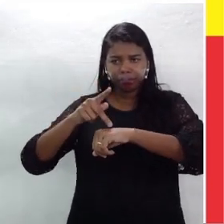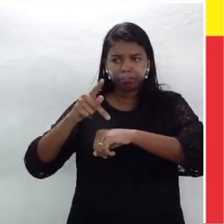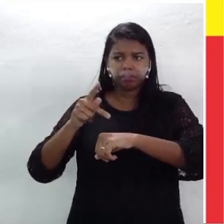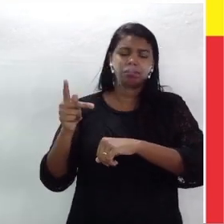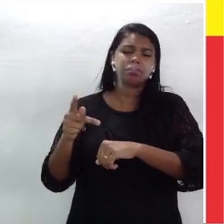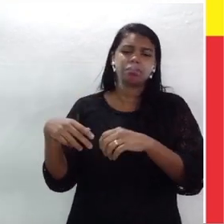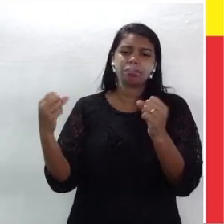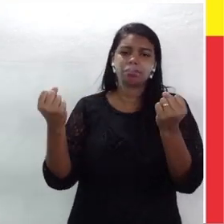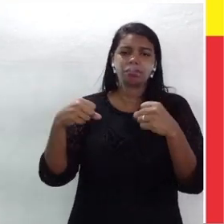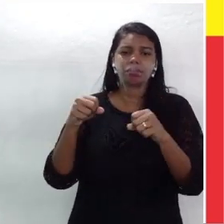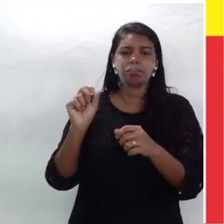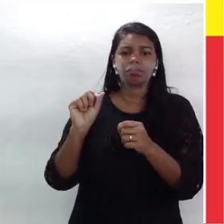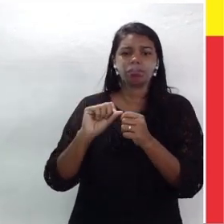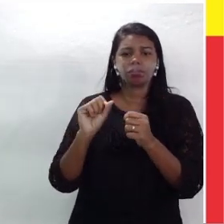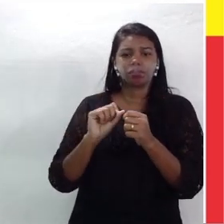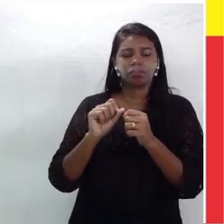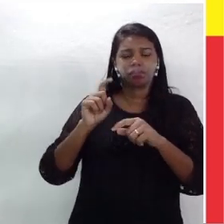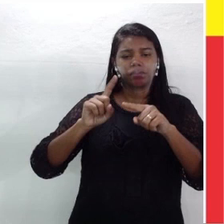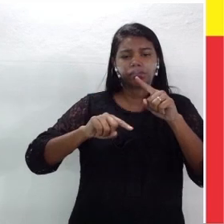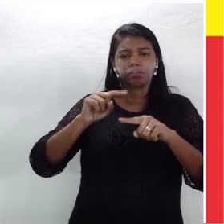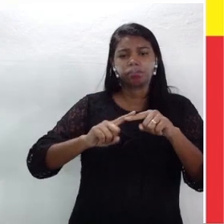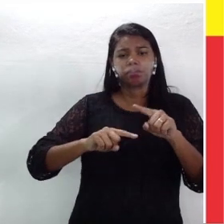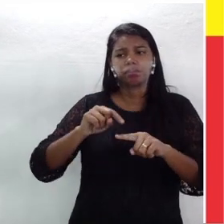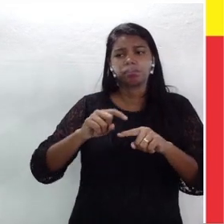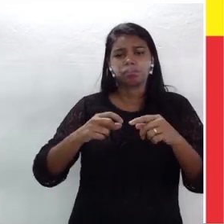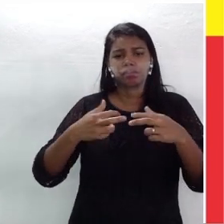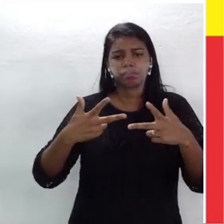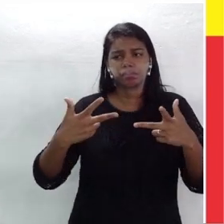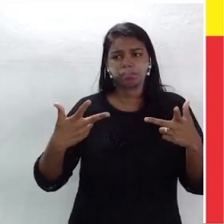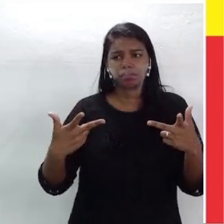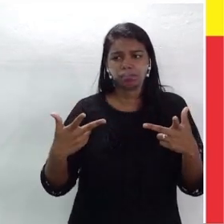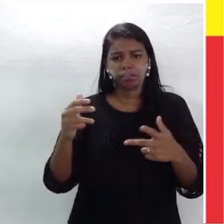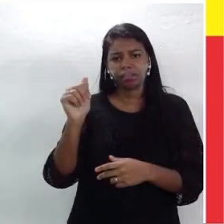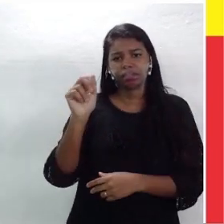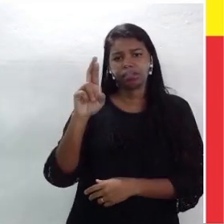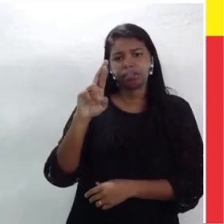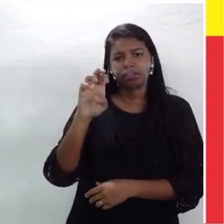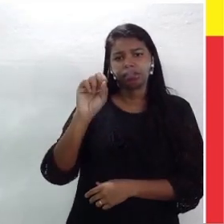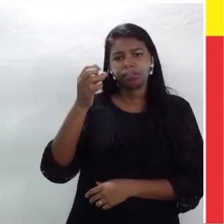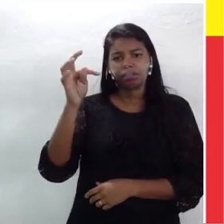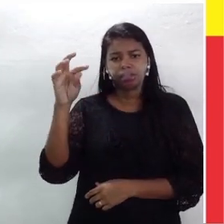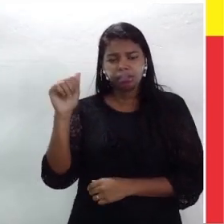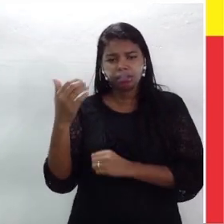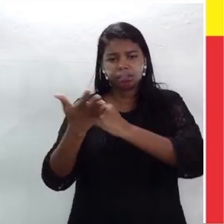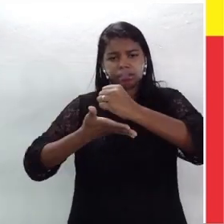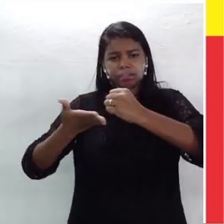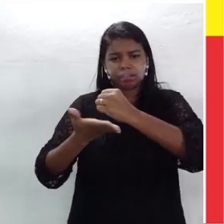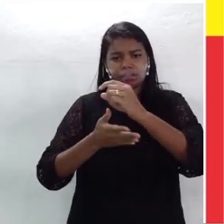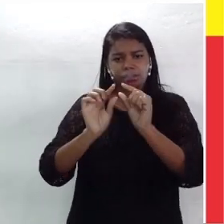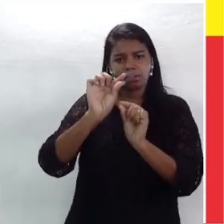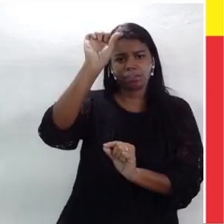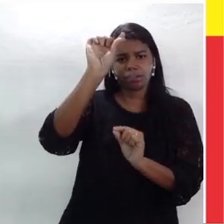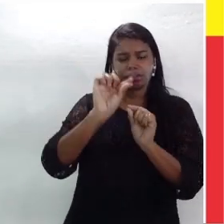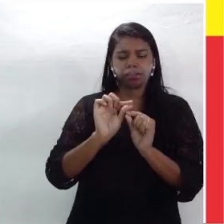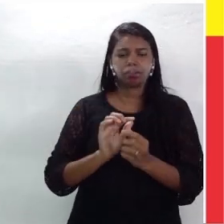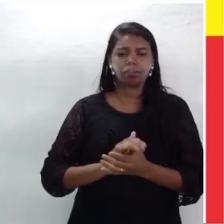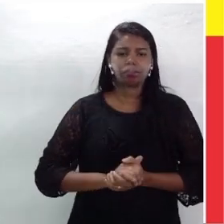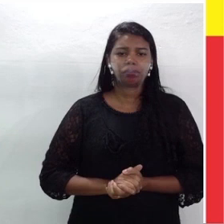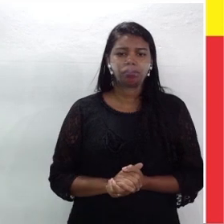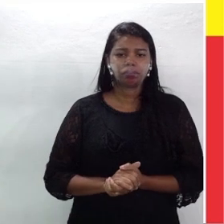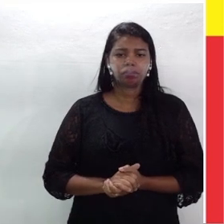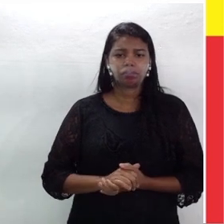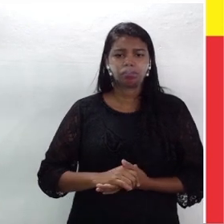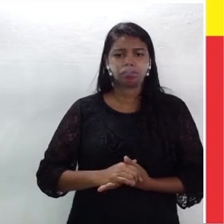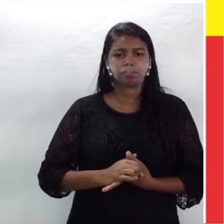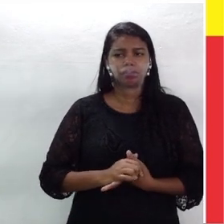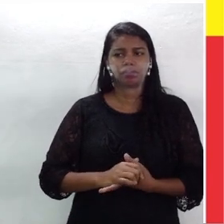é necessário fazer o produto das arestas, né, de suas bases pela altura.